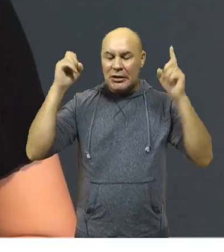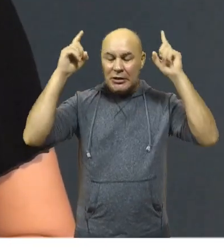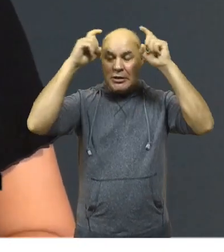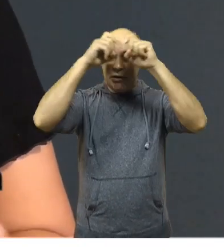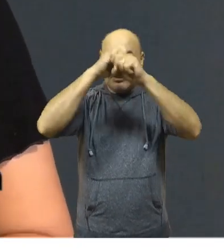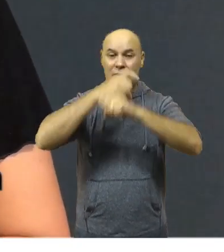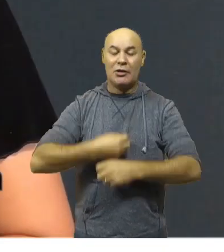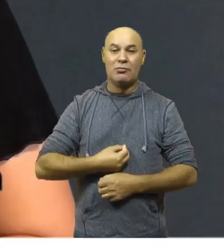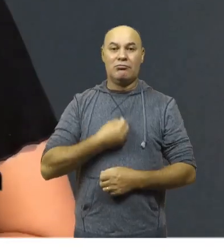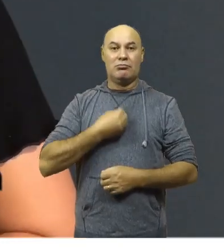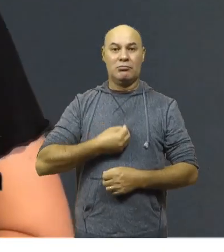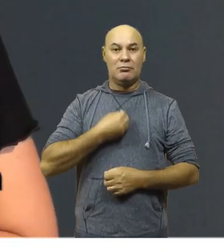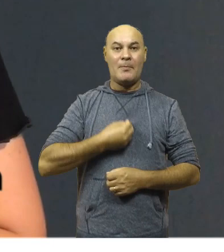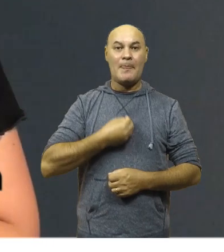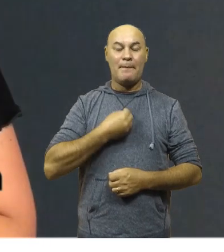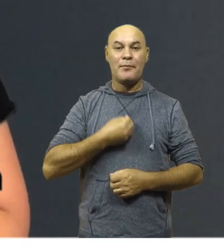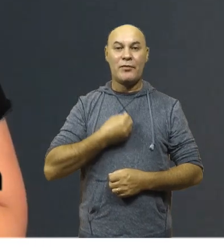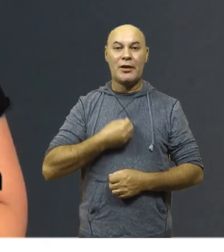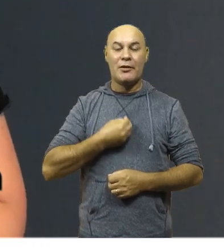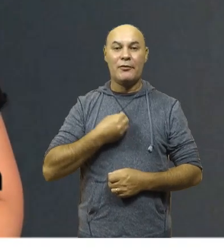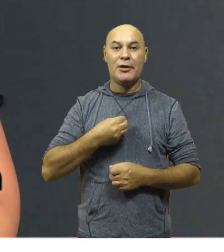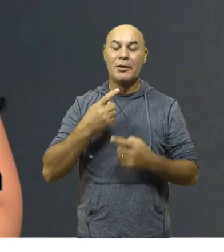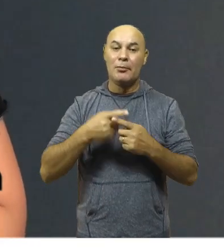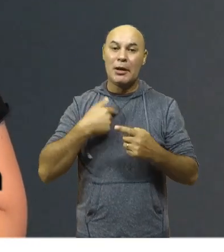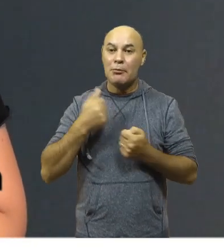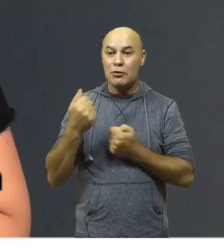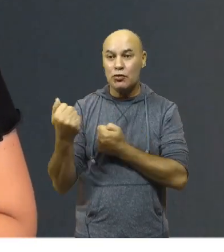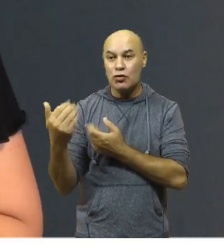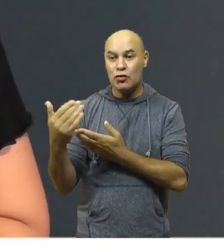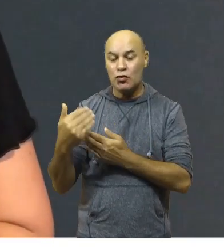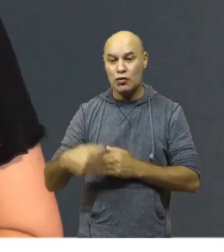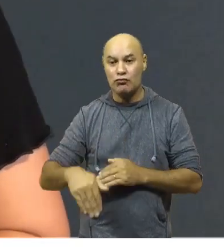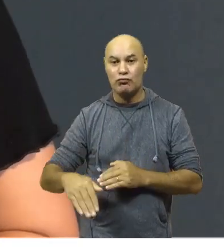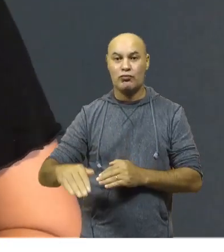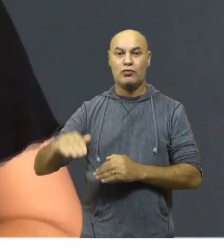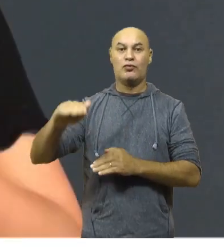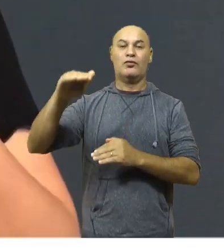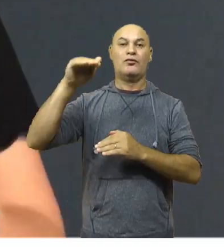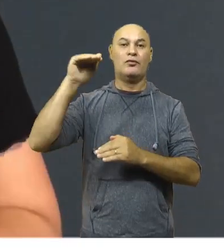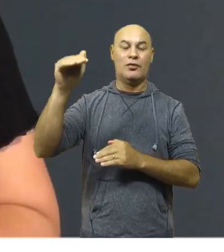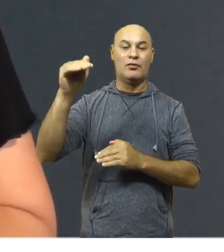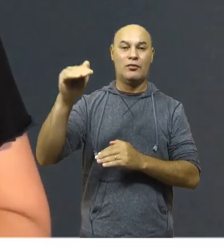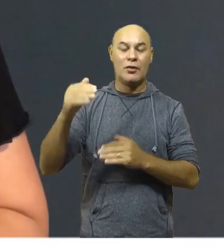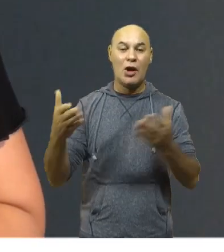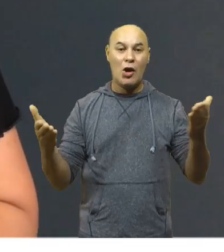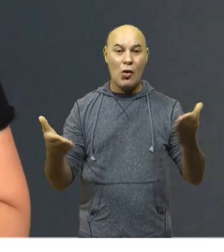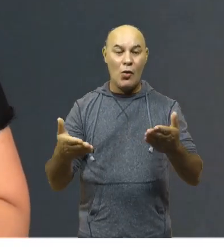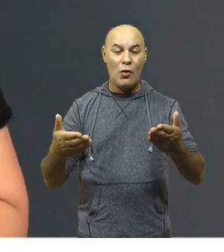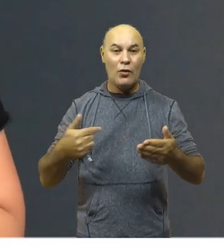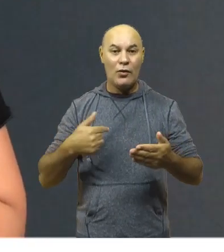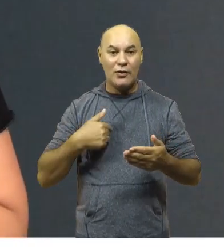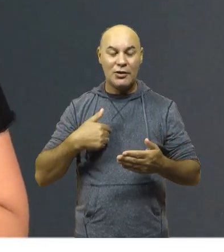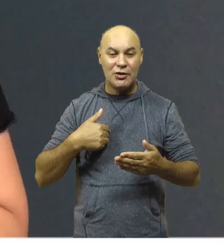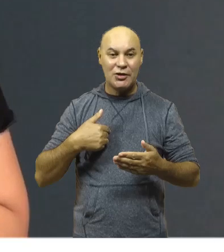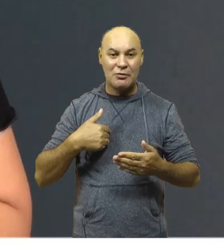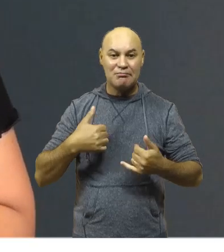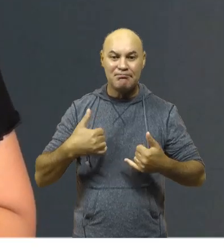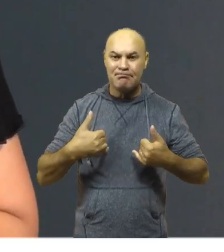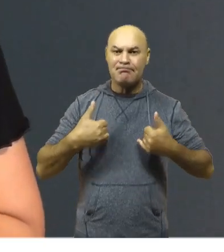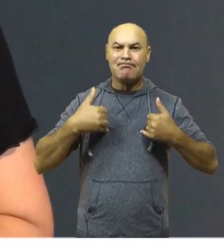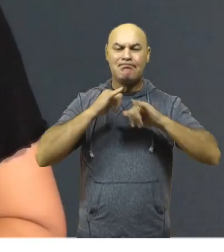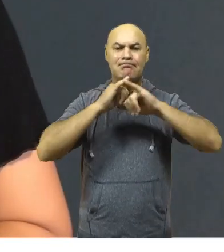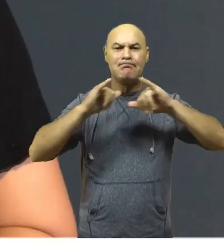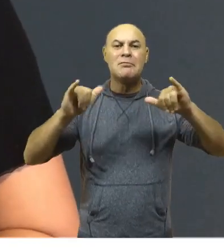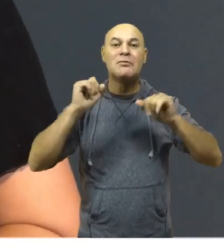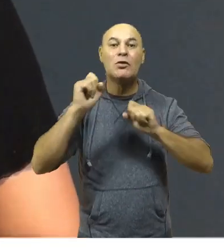vida, que foi ali, iniciou na minha adolescência, na minha juventude. E hoje eu tenho a honra de dizer que realmente a nossa